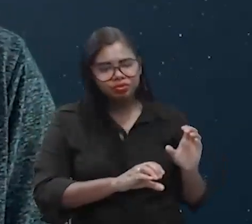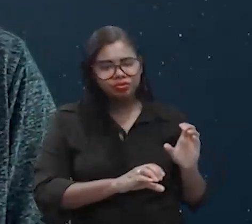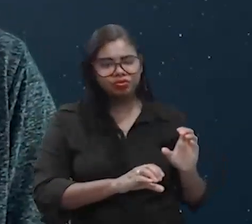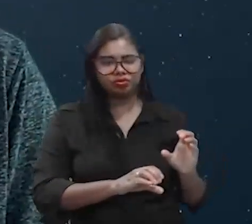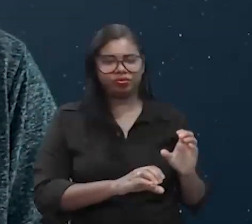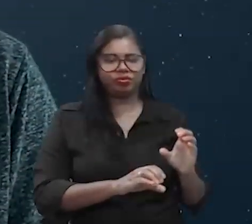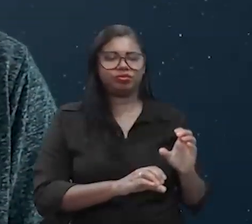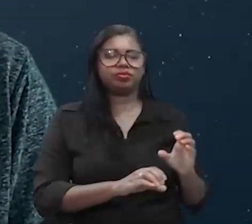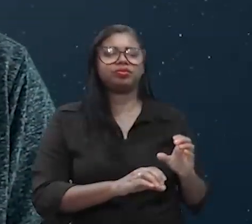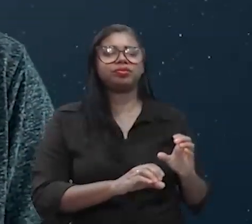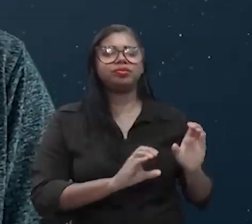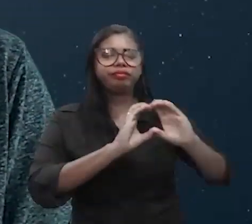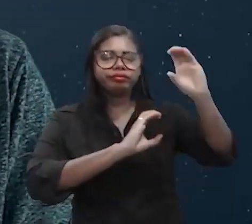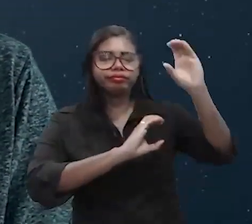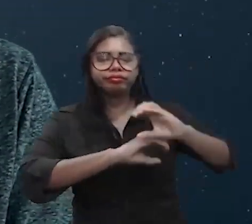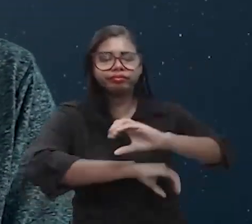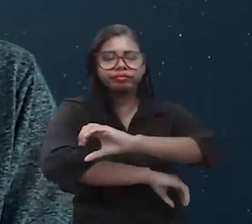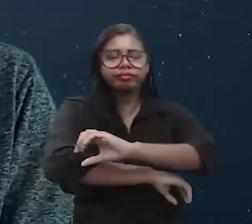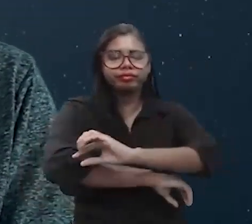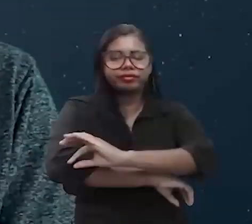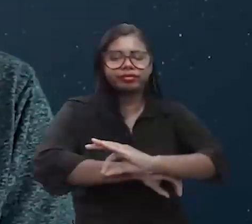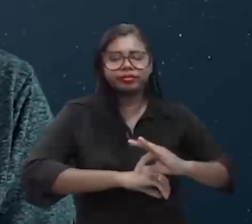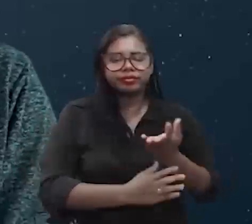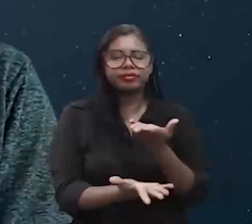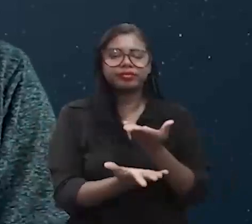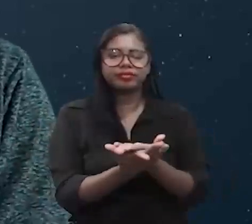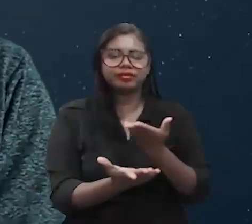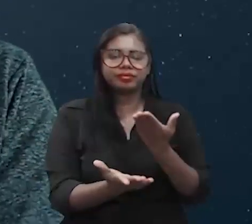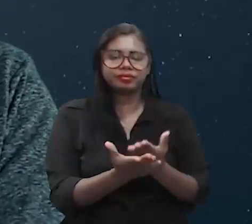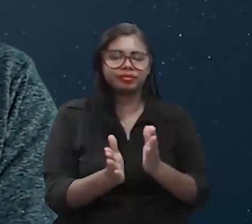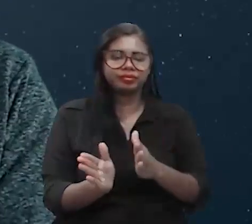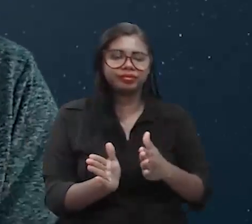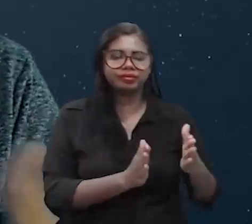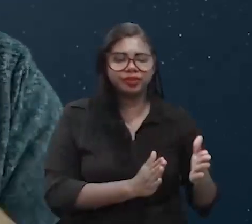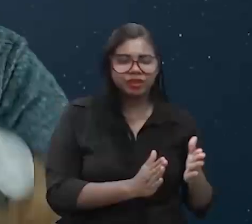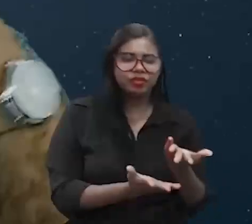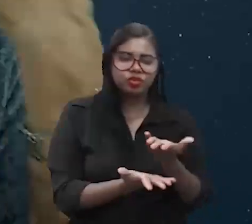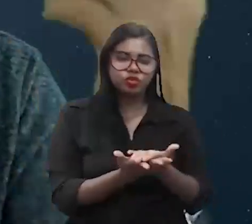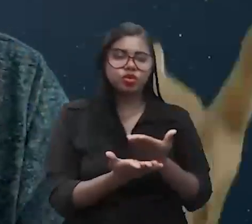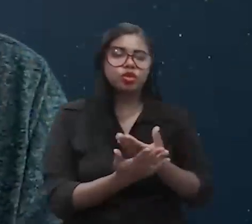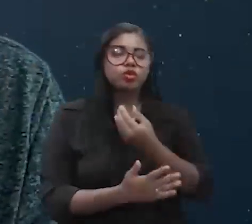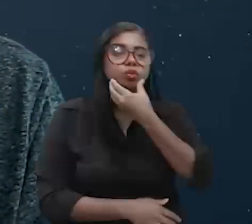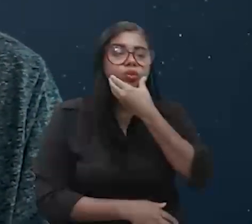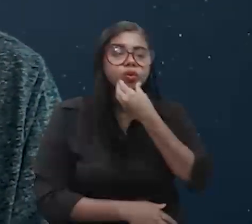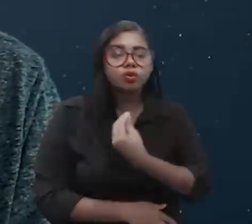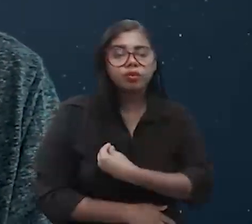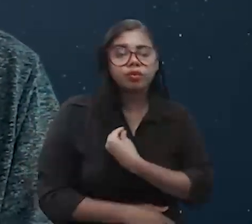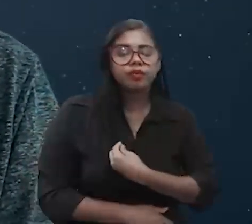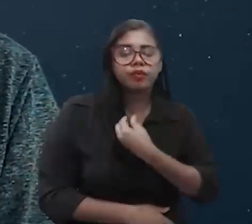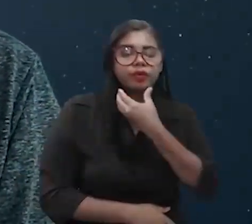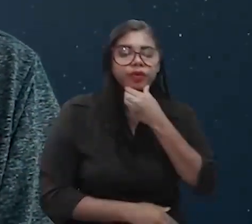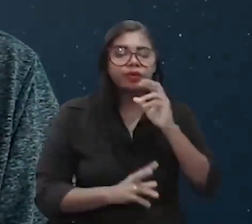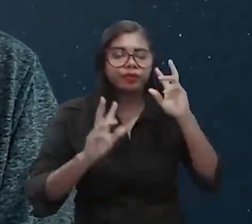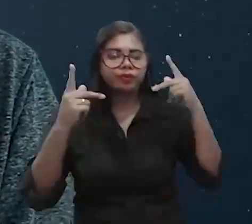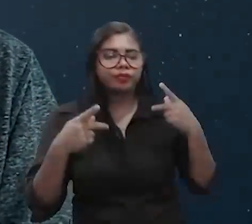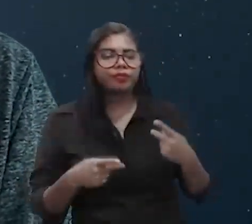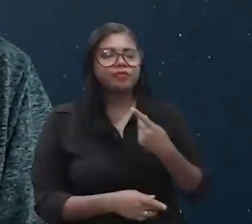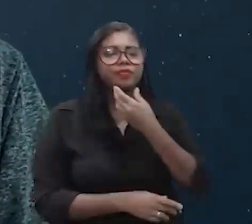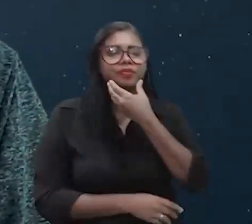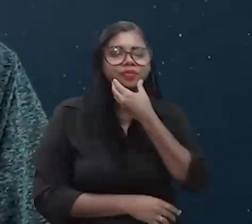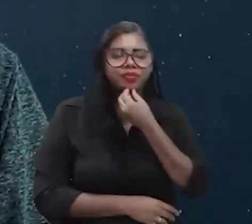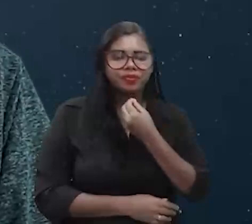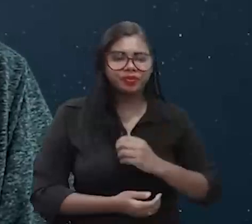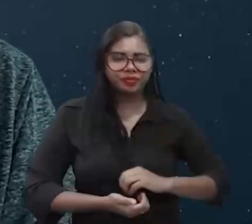estudo antropológico do homem, daí o segundo capítulo, o homem. Então é um livro enorme, depende da edição, claro, mas